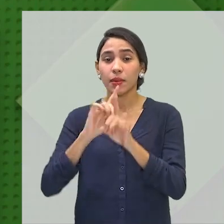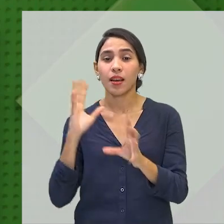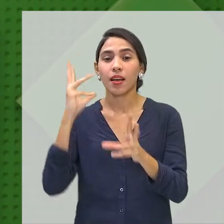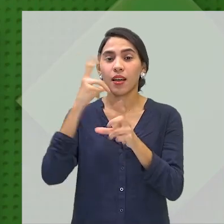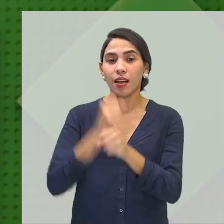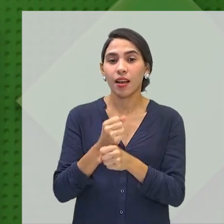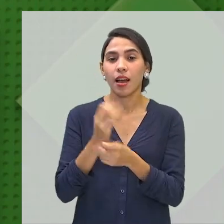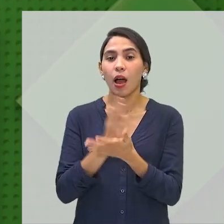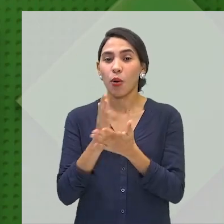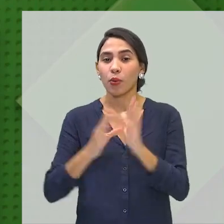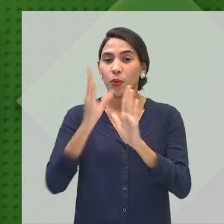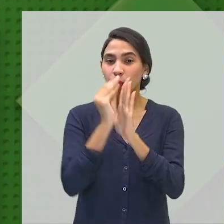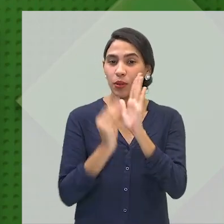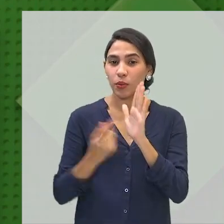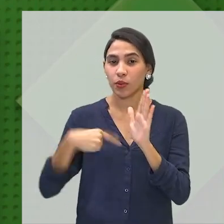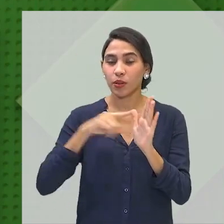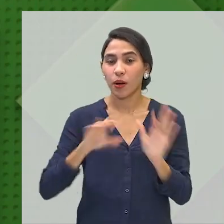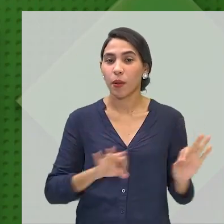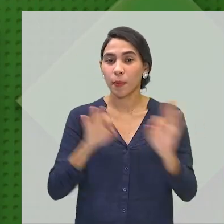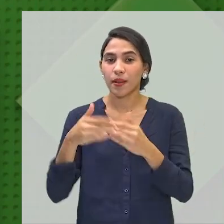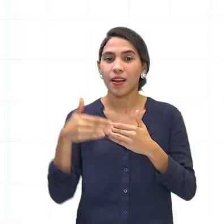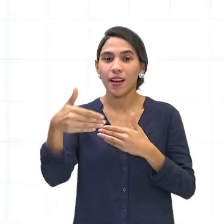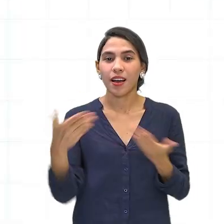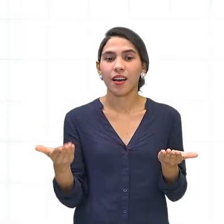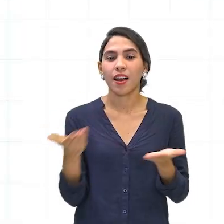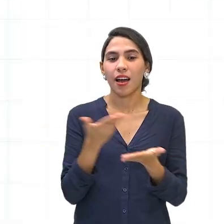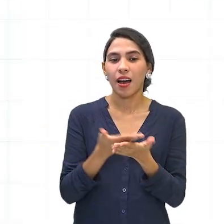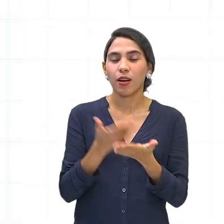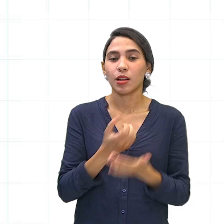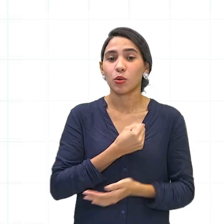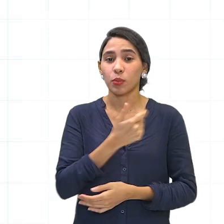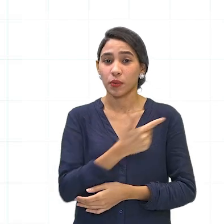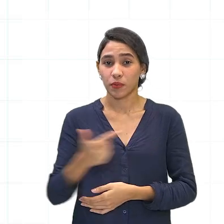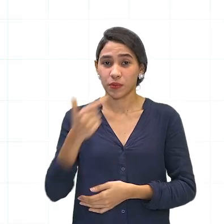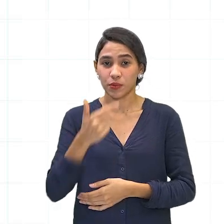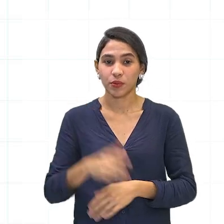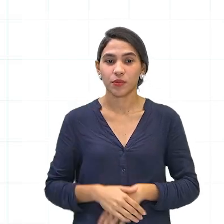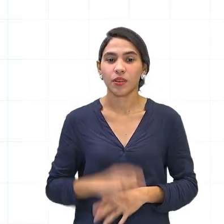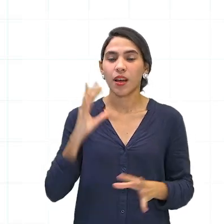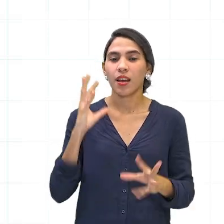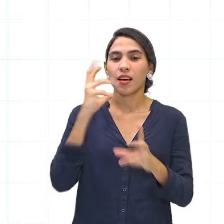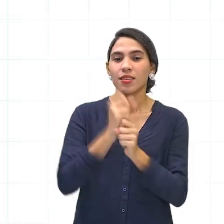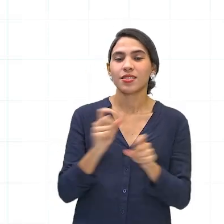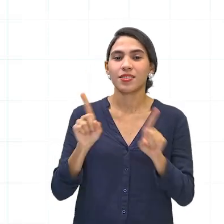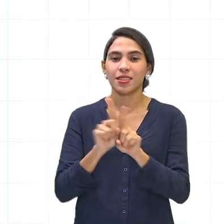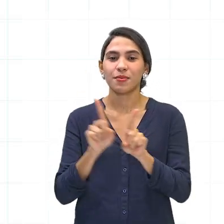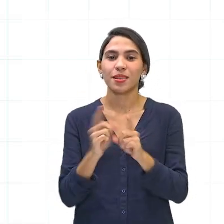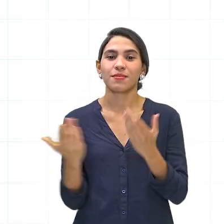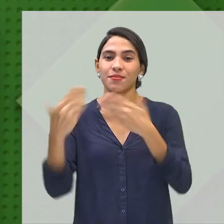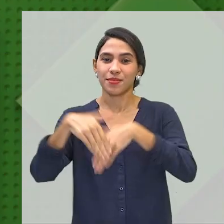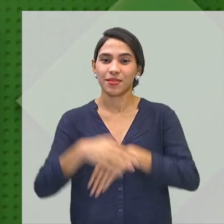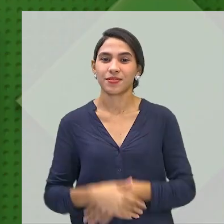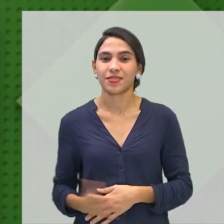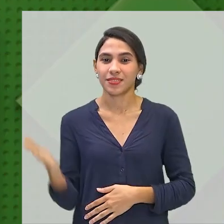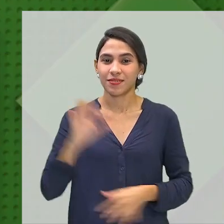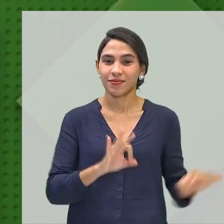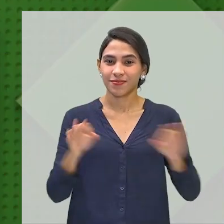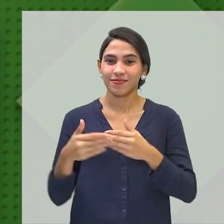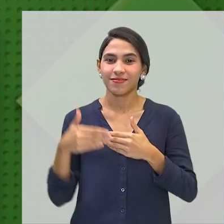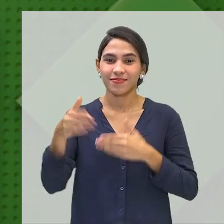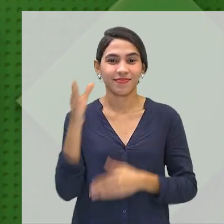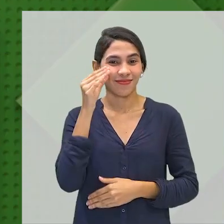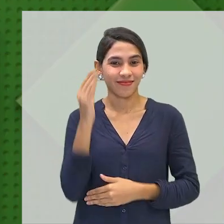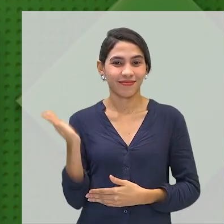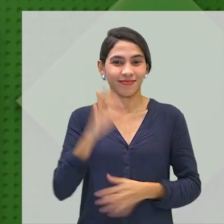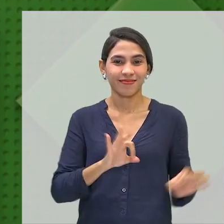dos nossos conteúdos. Então vamos observar aí a nossa aula 22, revisão e avaliação. Então fiquem ligados,